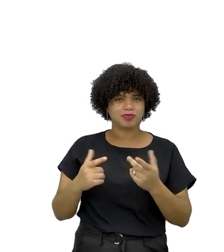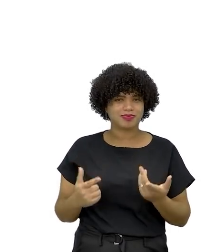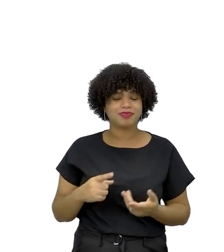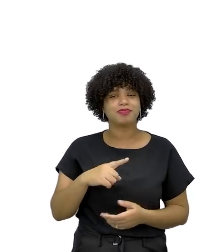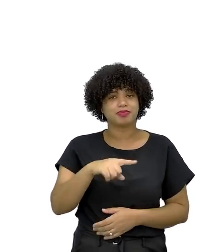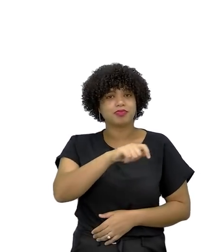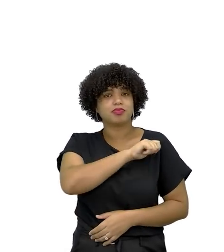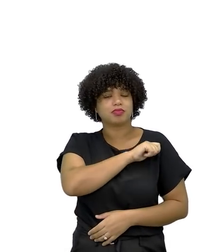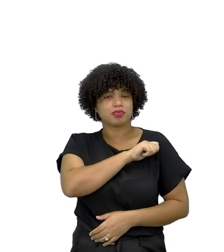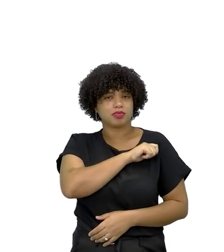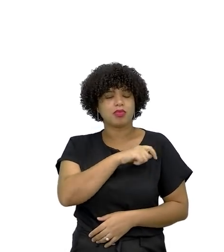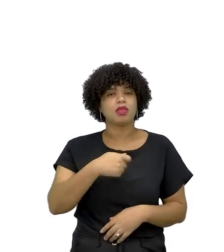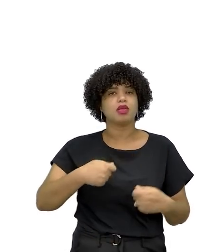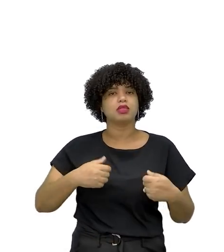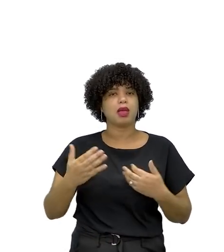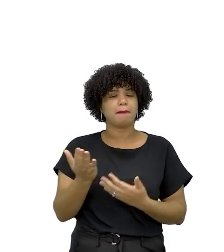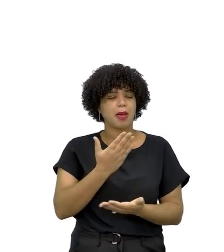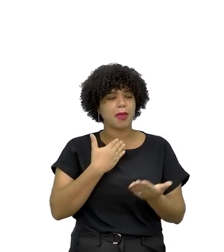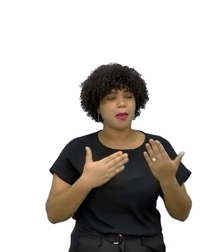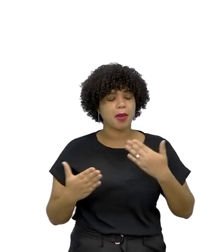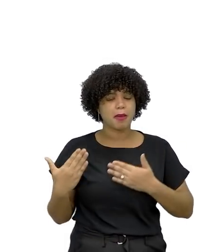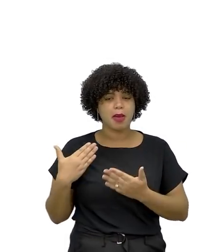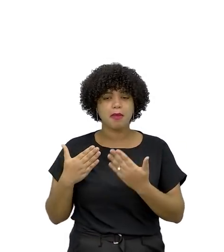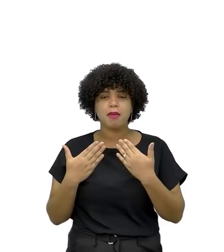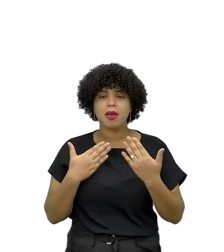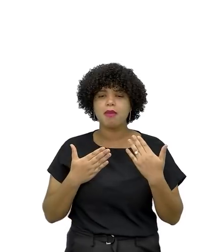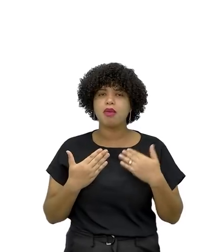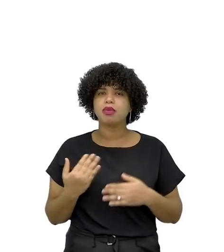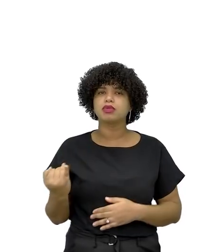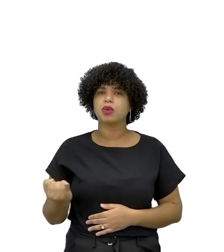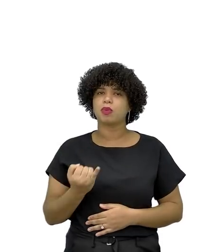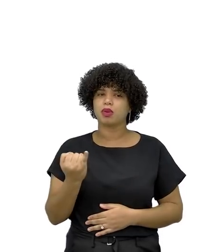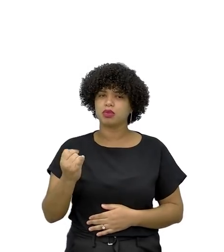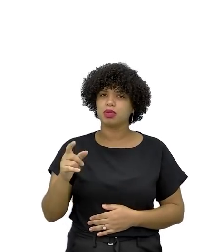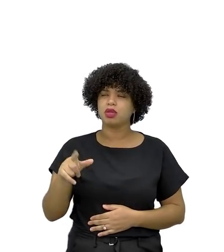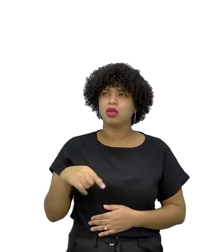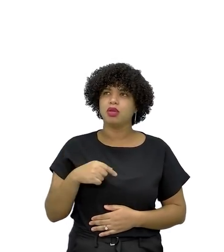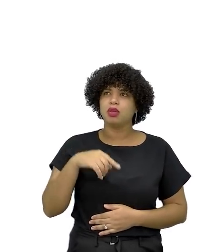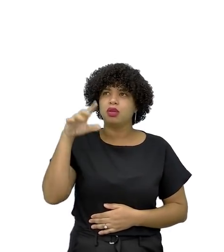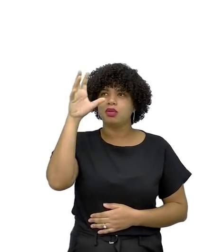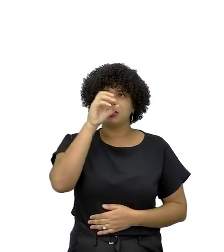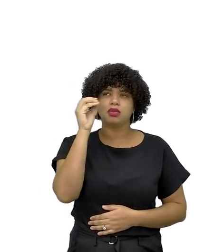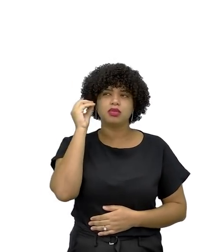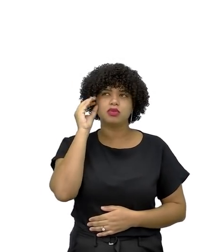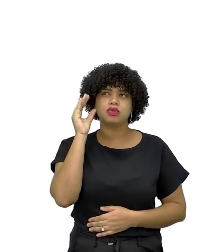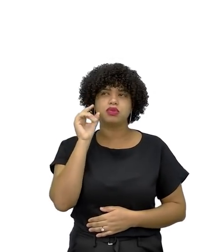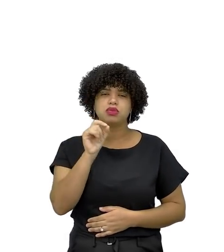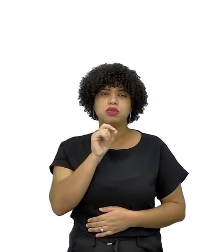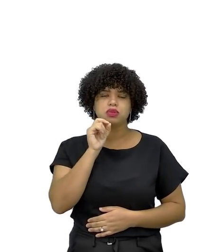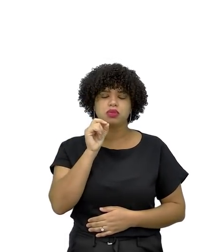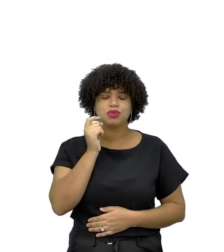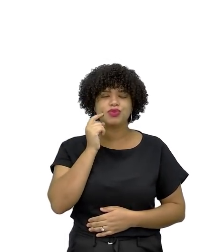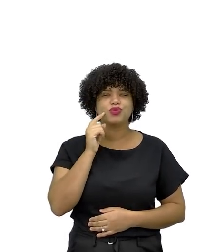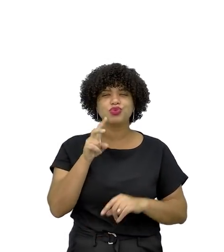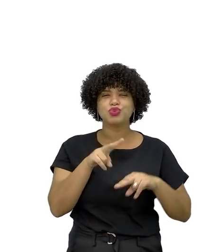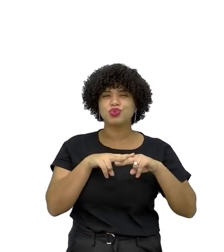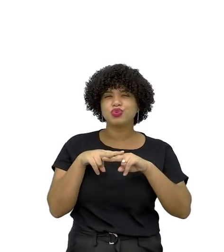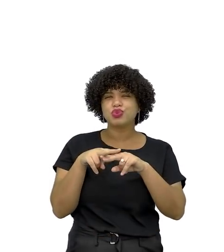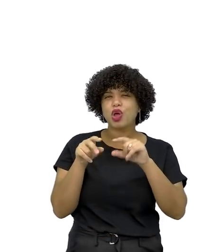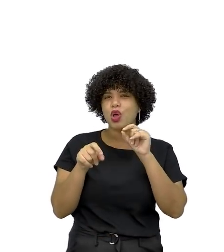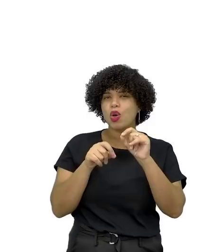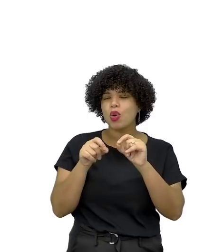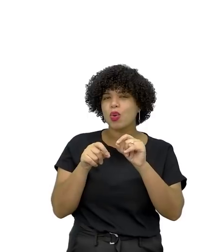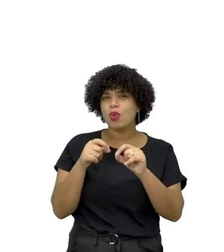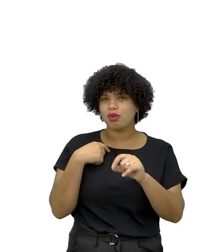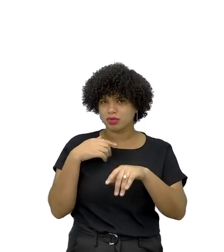aqui precisa conversar, né? O que eu aprendi, como revisitar o que foi coletado, será que tem alguma coisa que eu